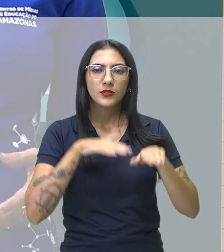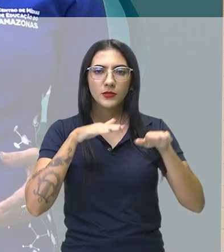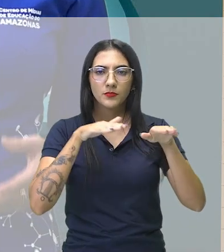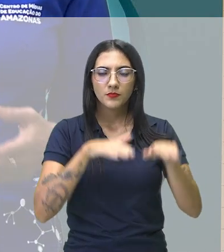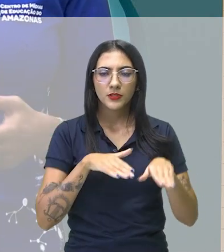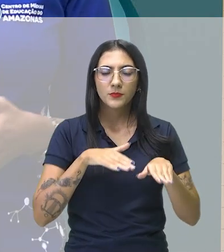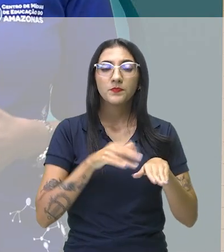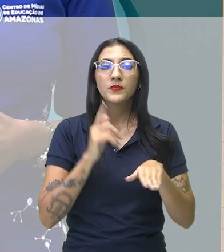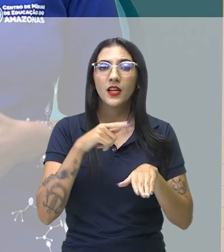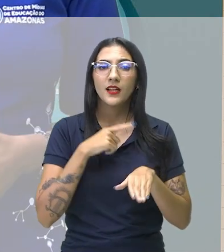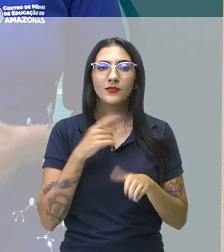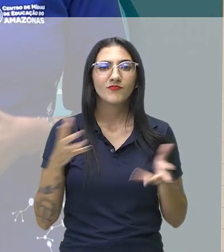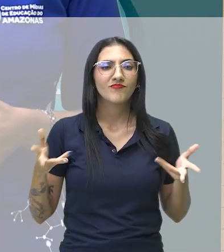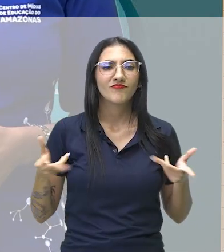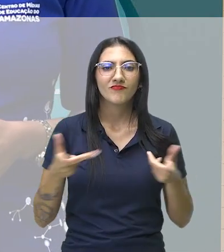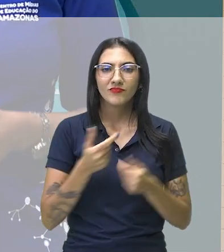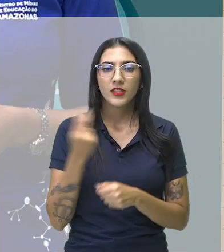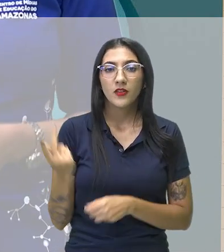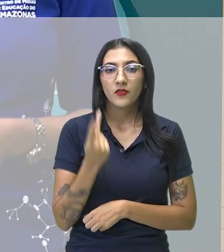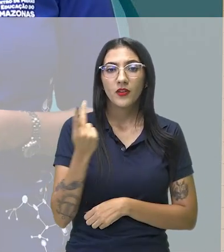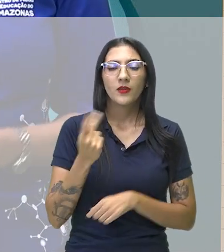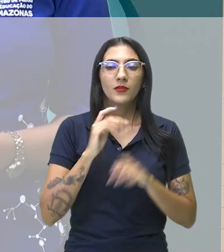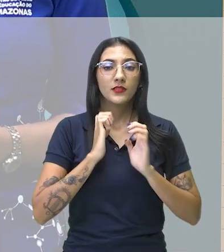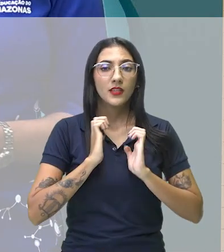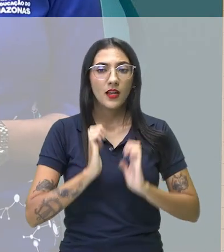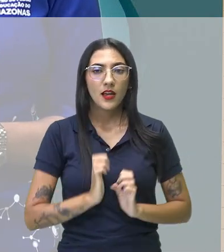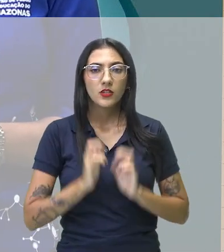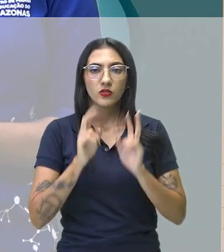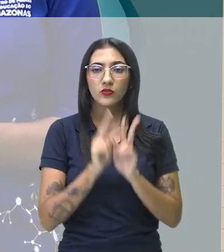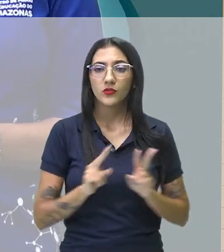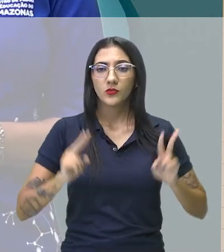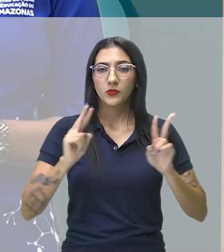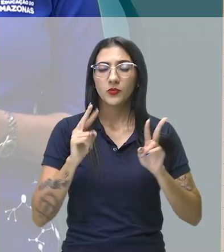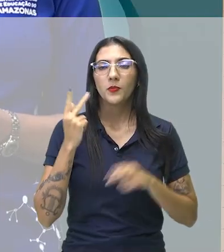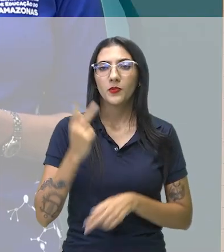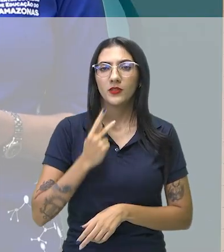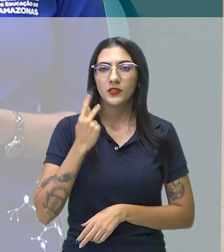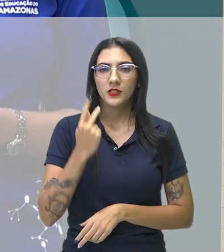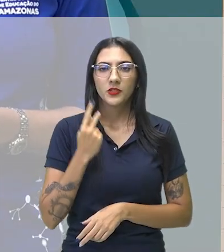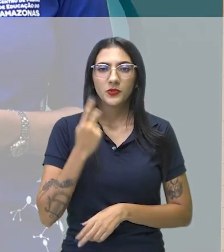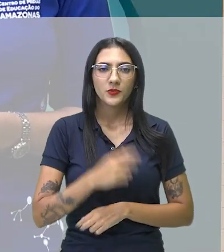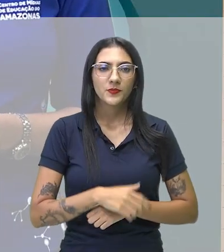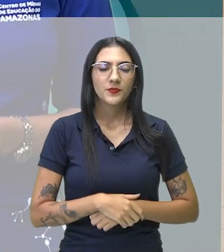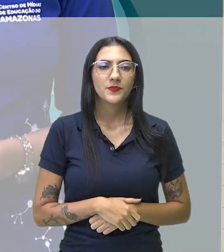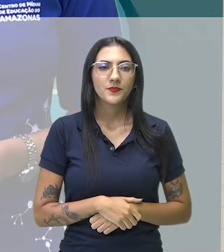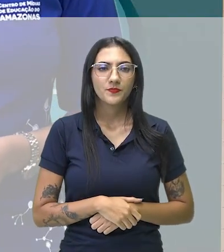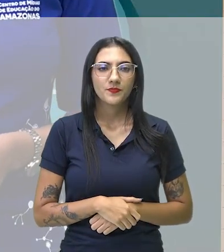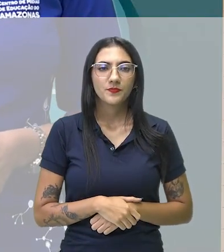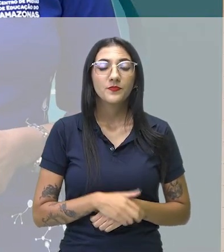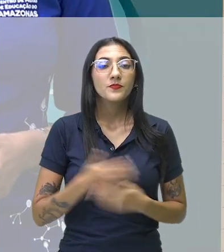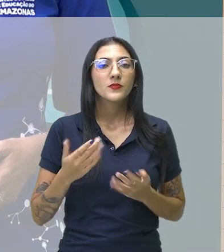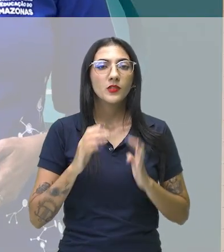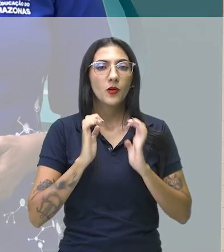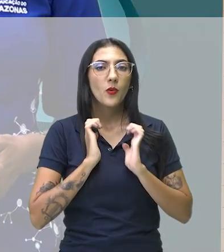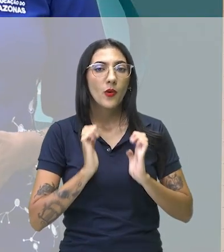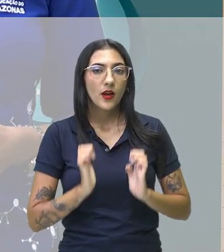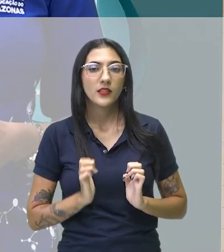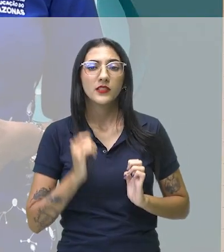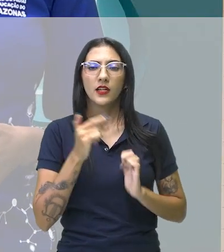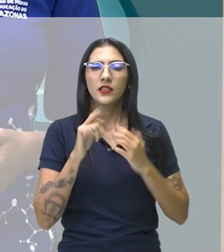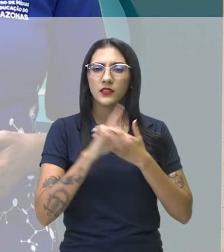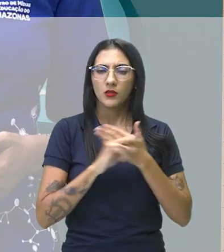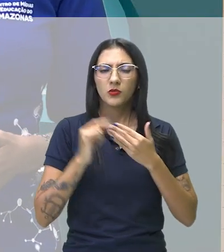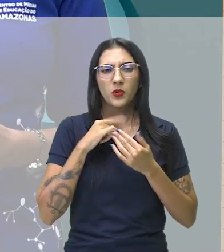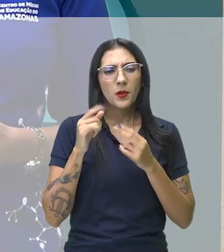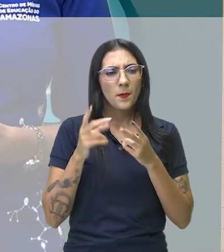é rica em valores éticos, estéticos e políticos. Então, valores éticos. Parks